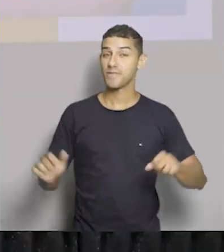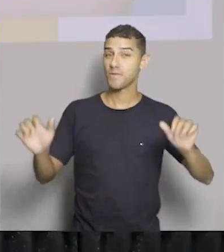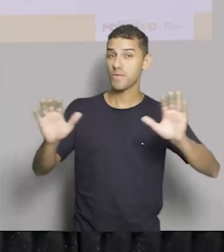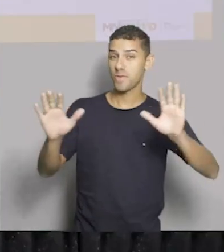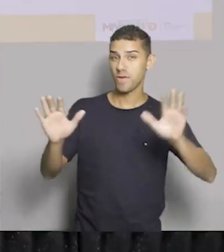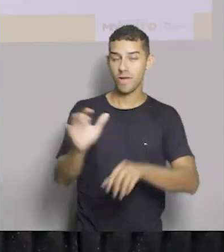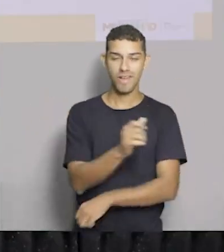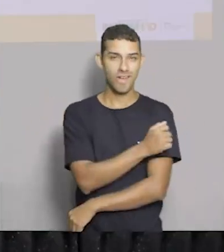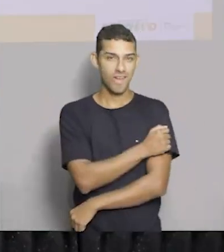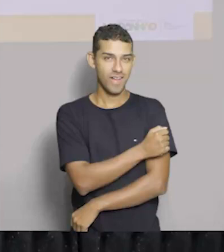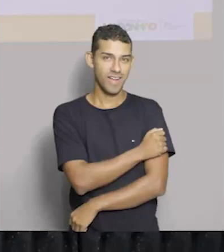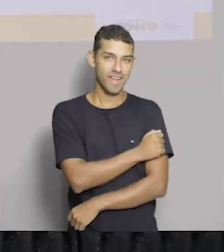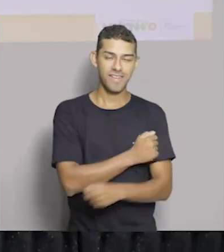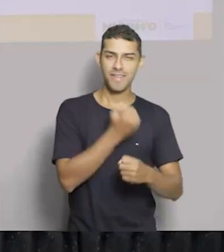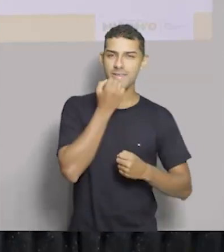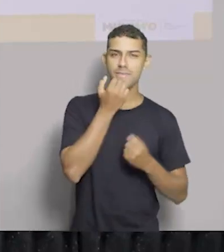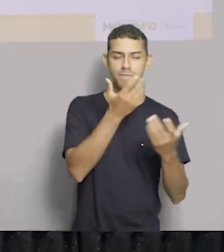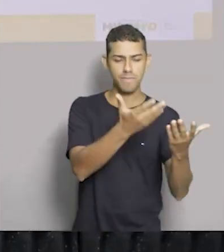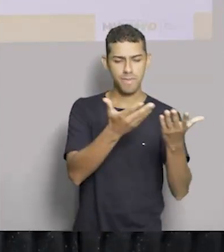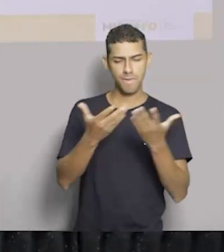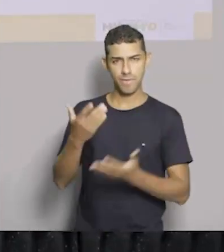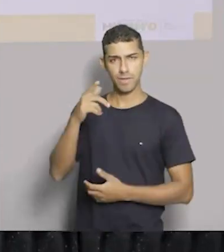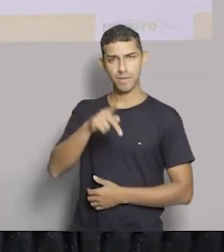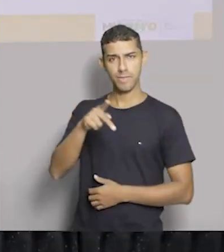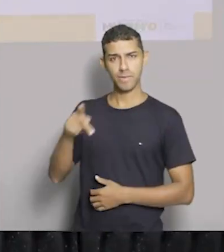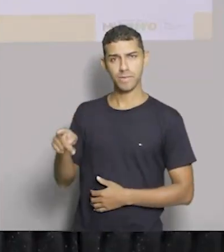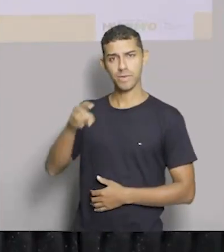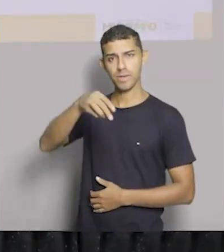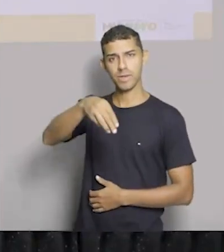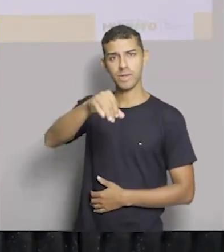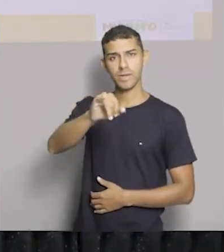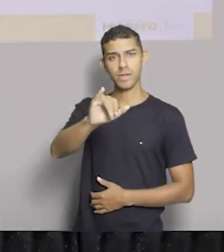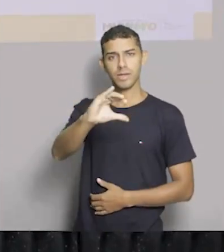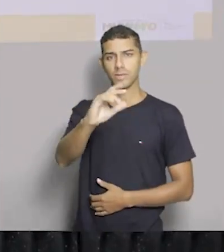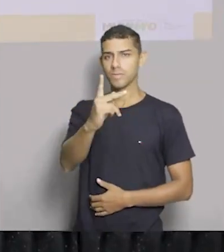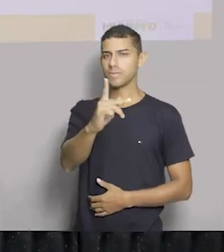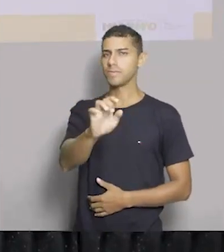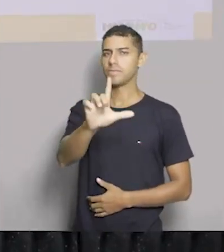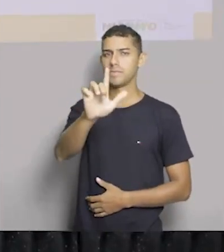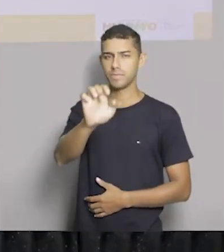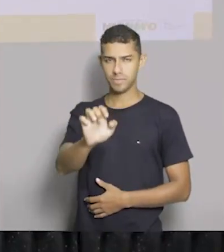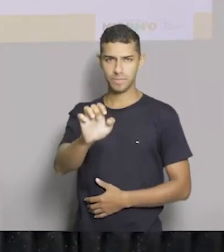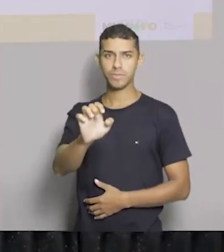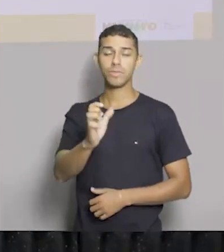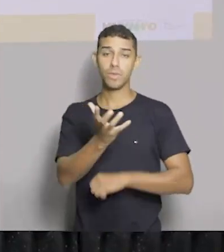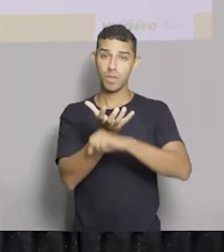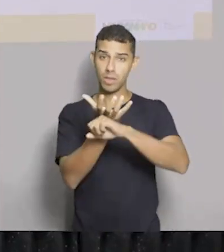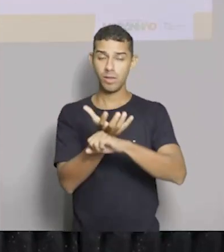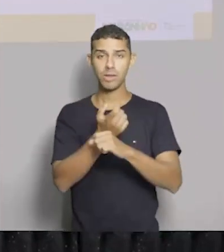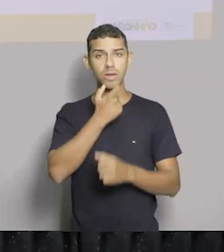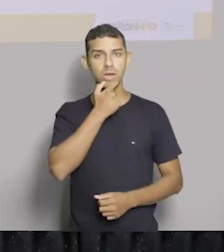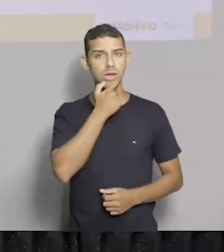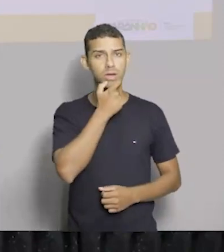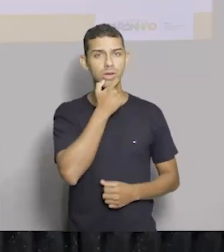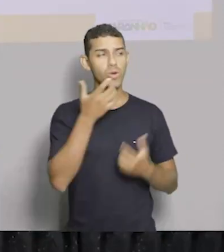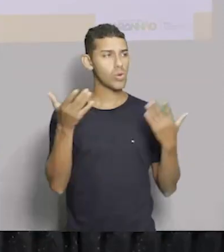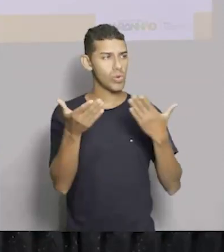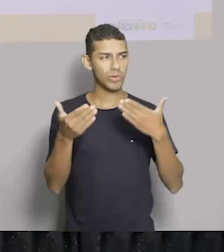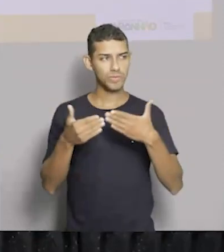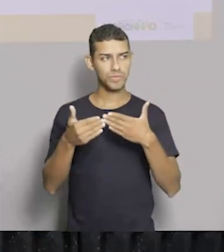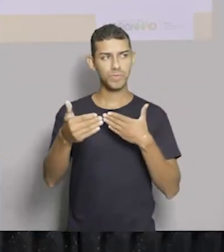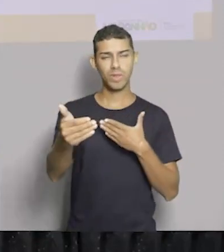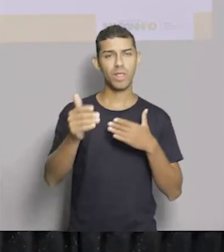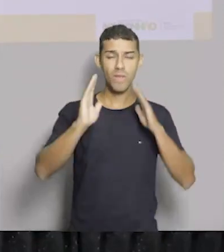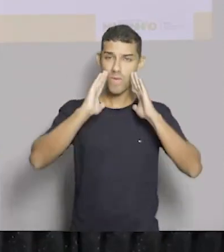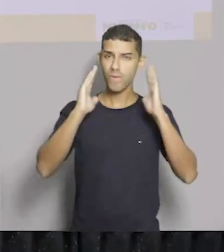everybody, I'm Teacher Michelle. Olá pessoal, professora Michelle, de língua inglesa, mais uma vez aqui com vocês. Hoje nós vamos dar sequência